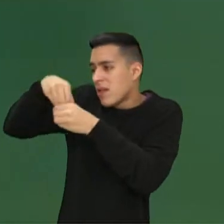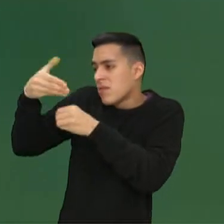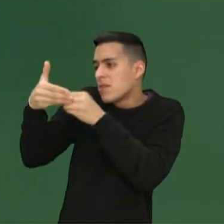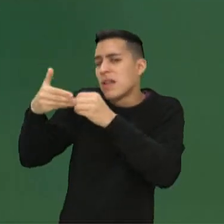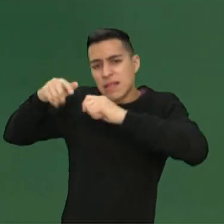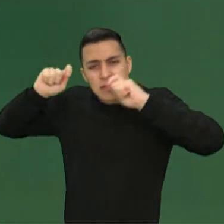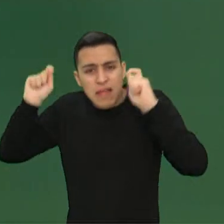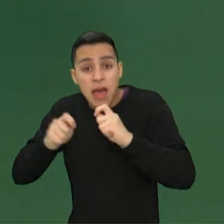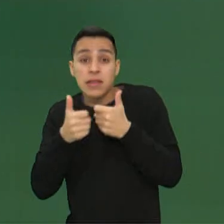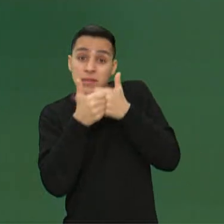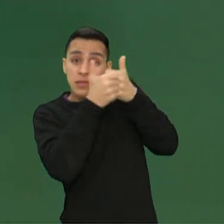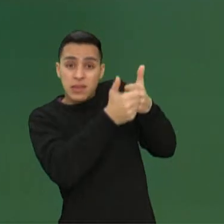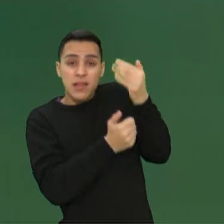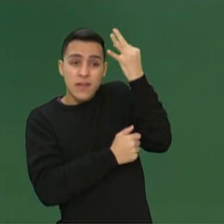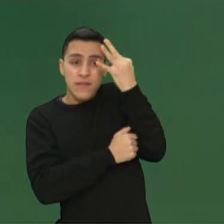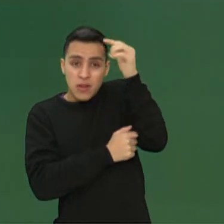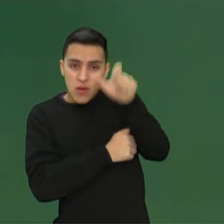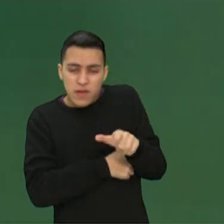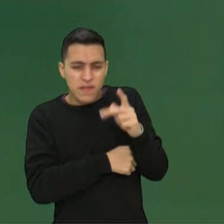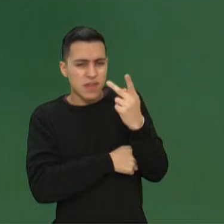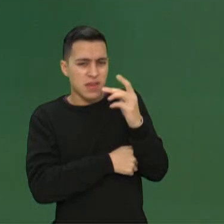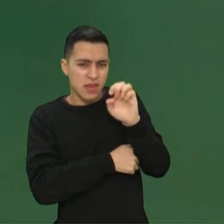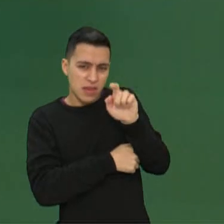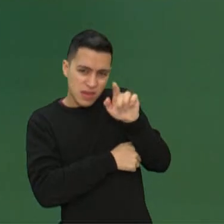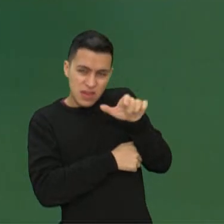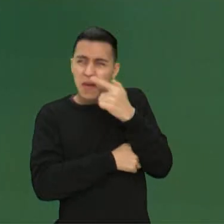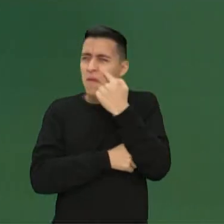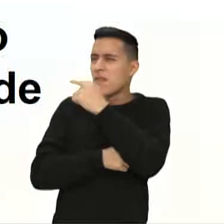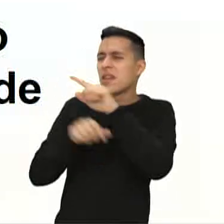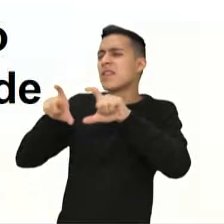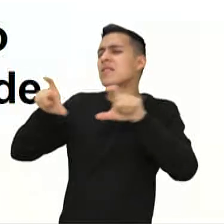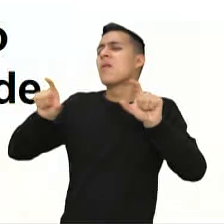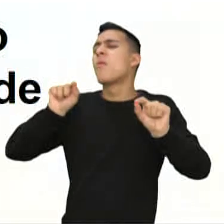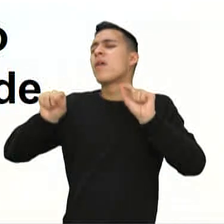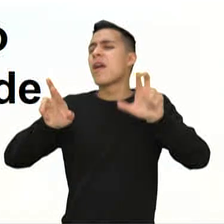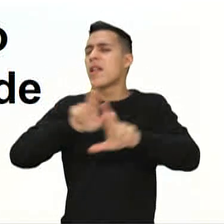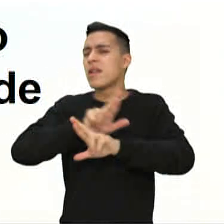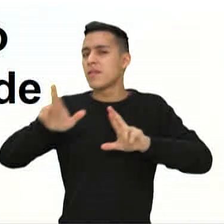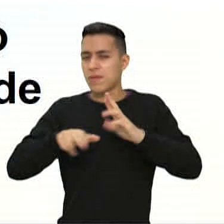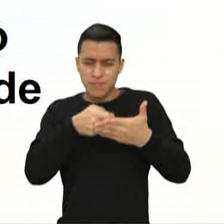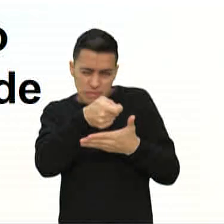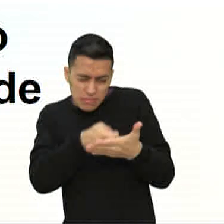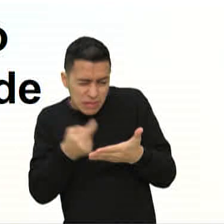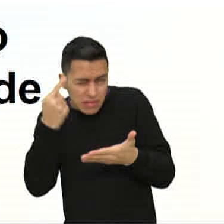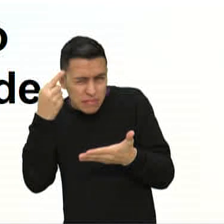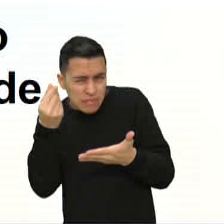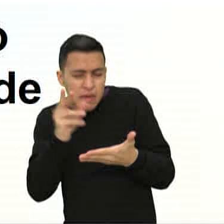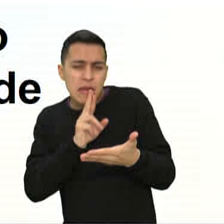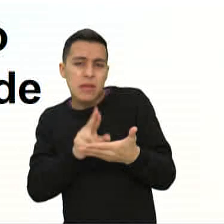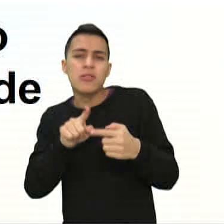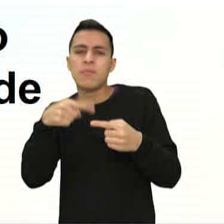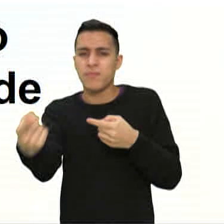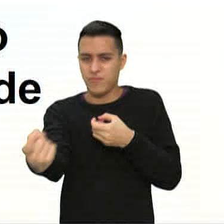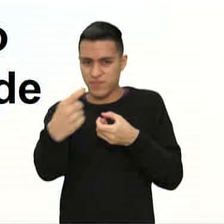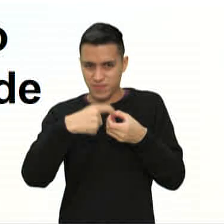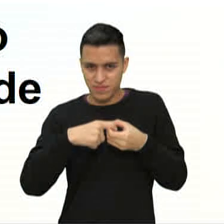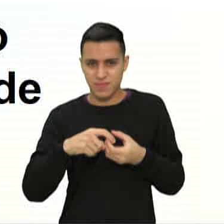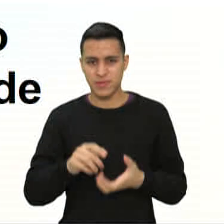Estado? Segundo o que a gente viu da filosofia dele e dessa citação aí. Dá uma pensada, uma refletida, responde e depois volta aqui.